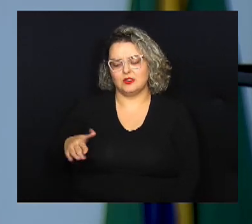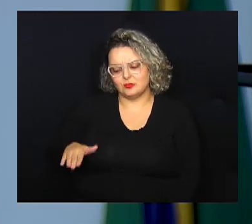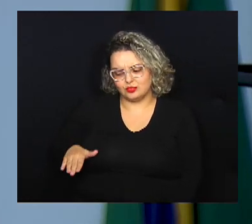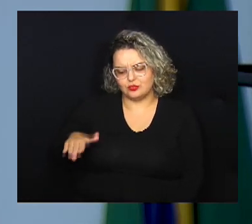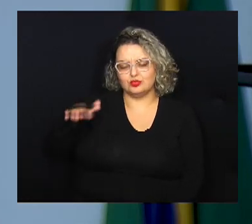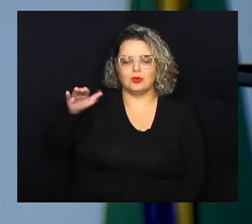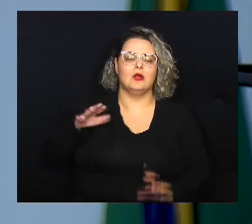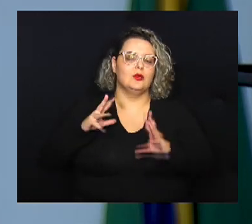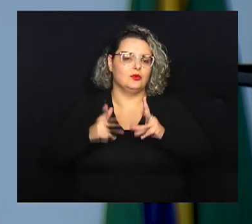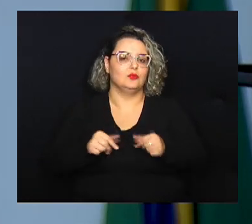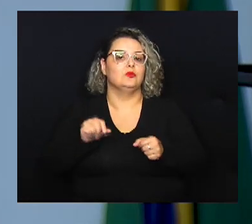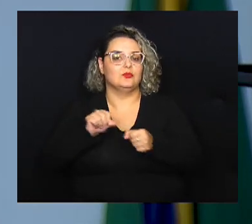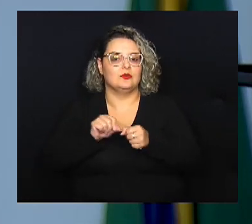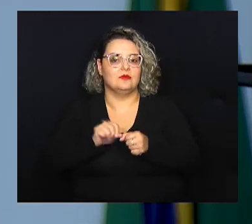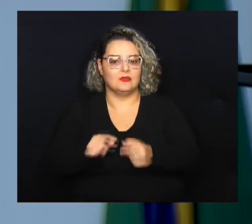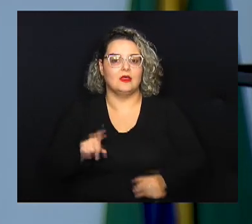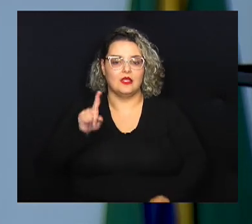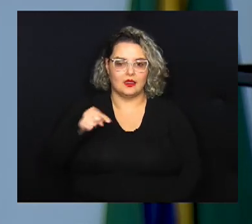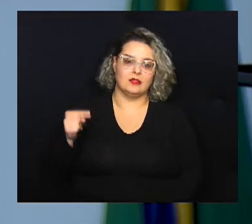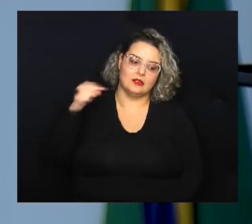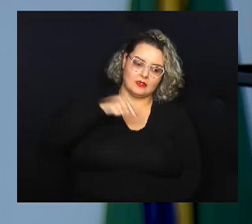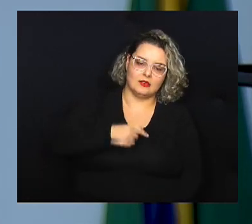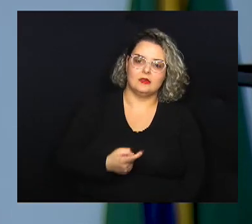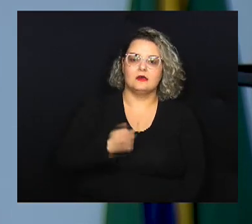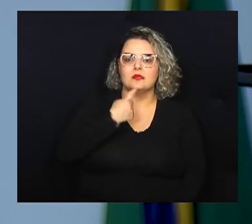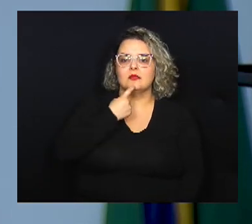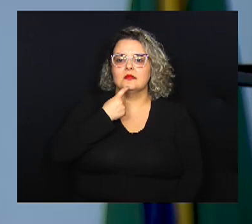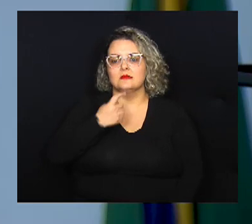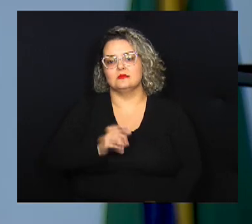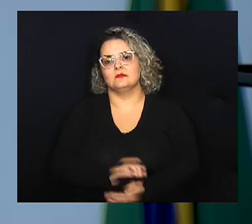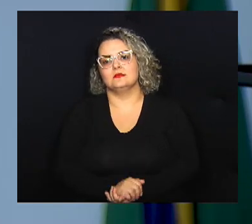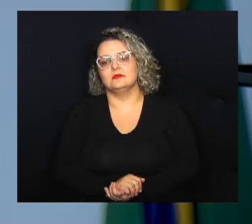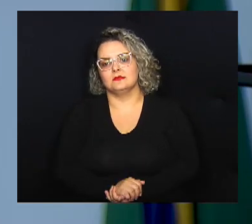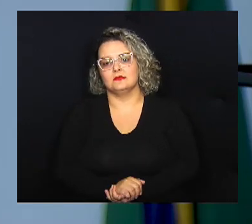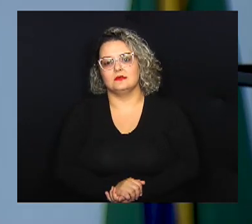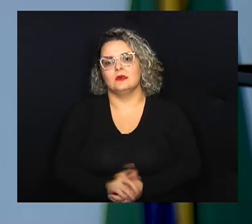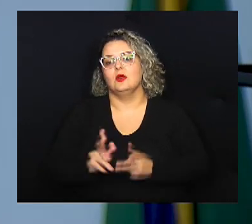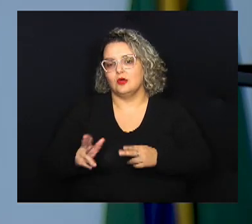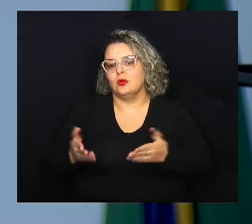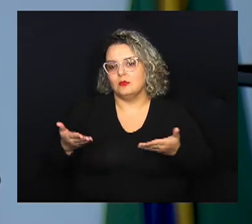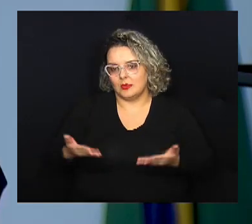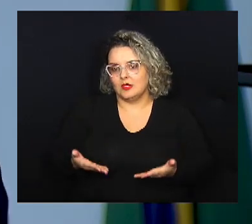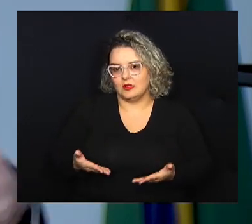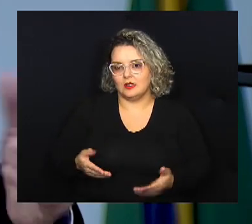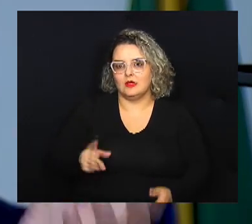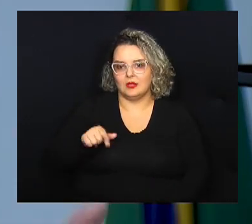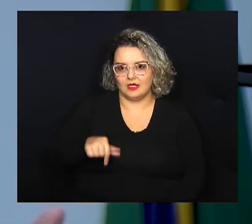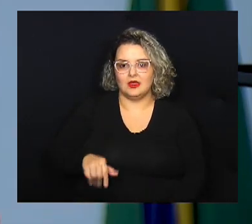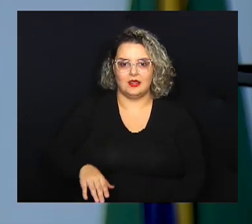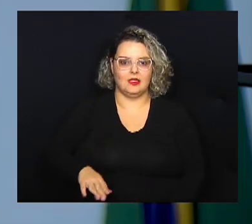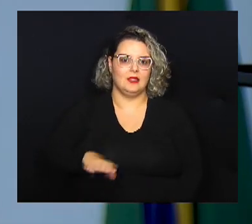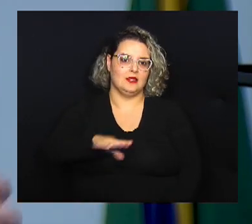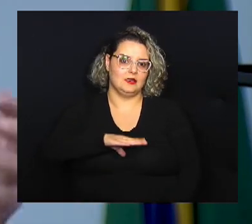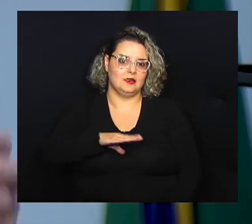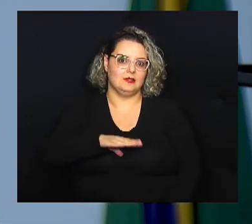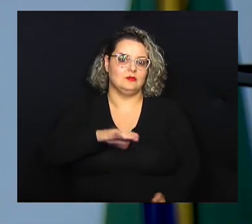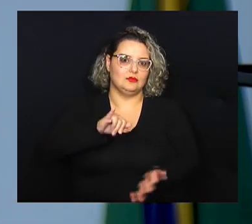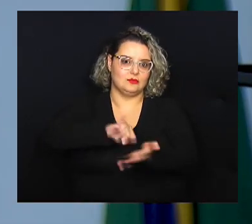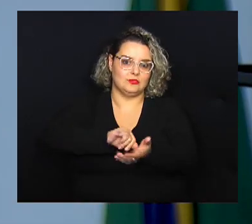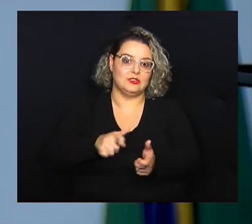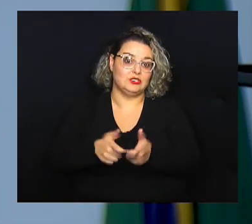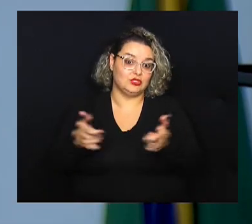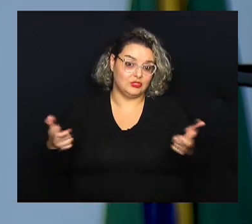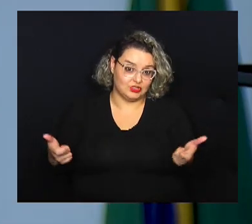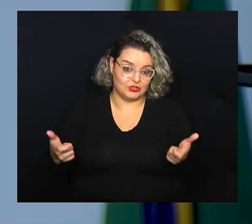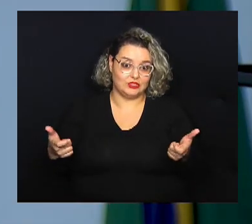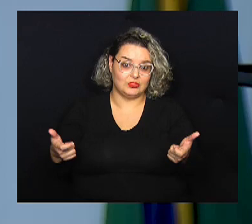se fazia era Campinas. Campinas, como é hoje, ainda era o centro, era maior ainda, o centro de região, porque era a universidade